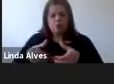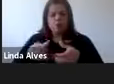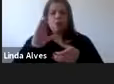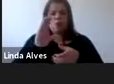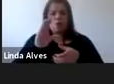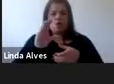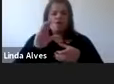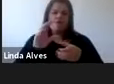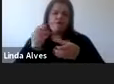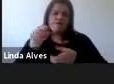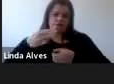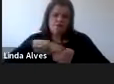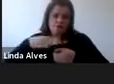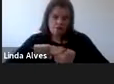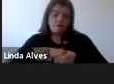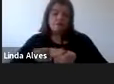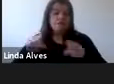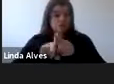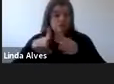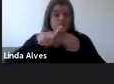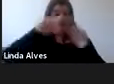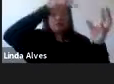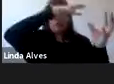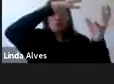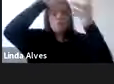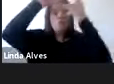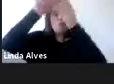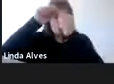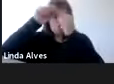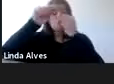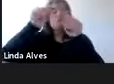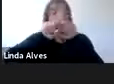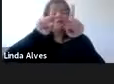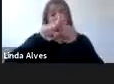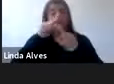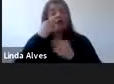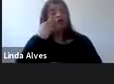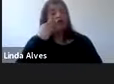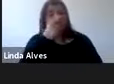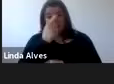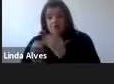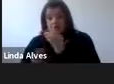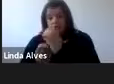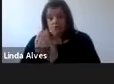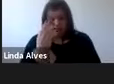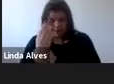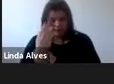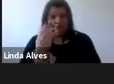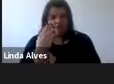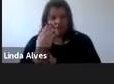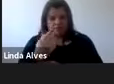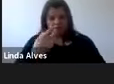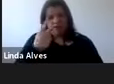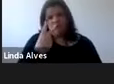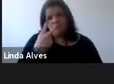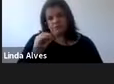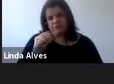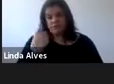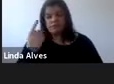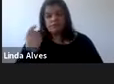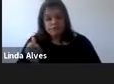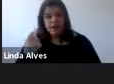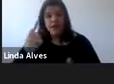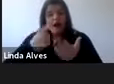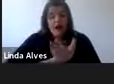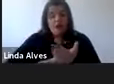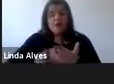tem o Comitê a nível de mundo também, que para nós foi importante esse Comitê Mundial em 2016, quando nós fizemos aquela discussão desse acordo de 5 anos, que